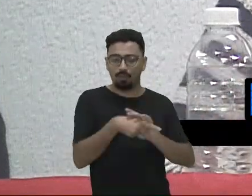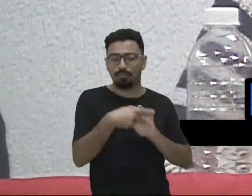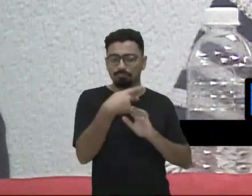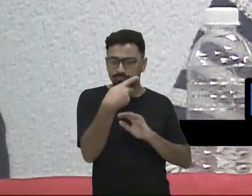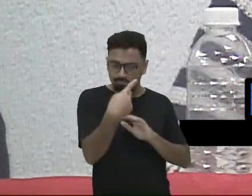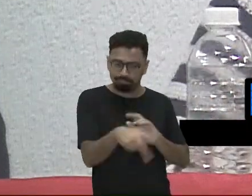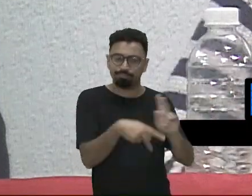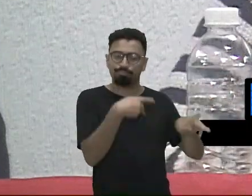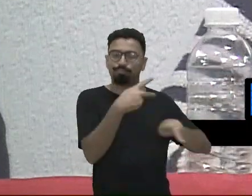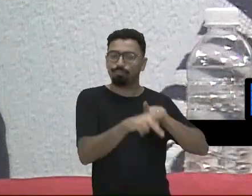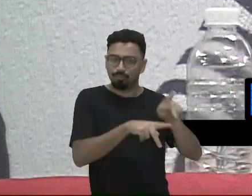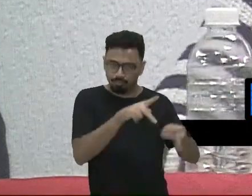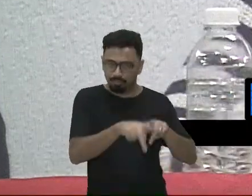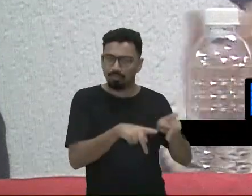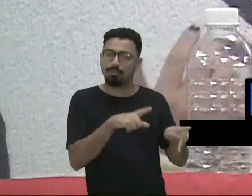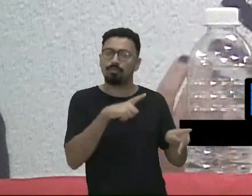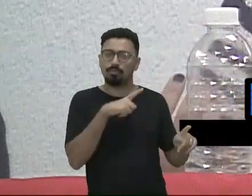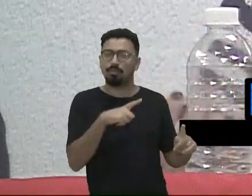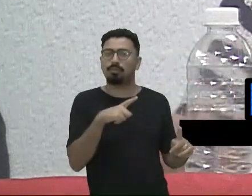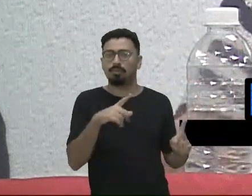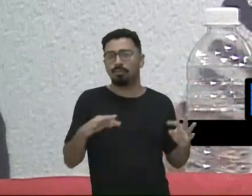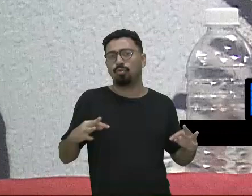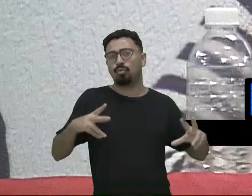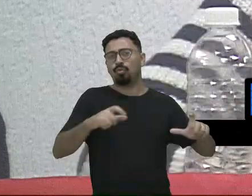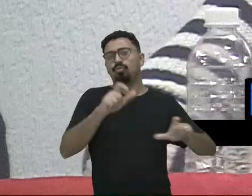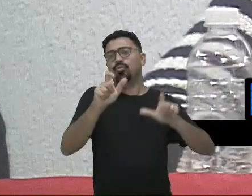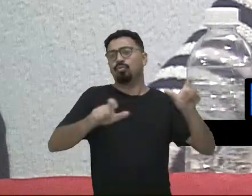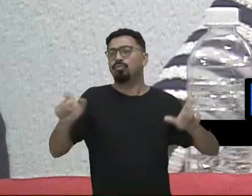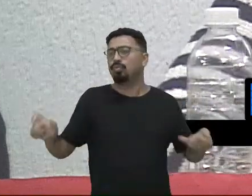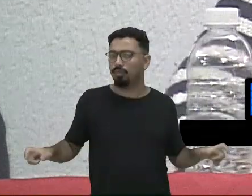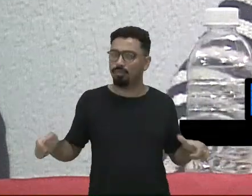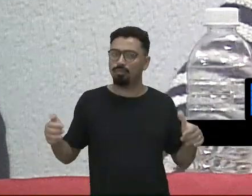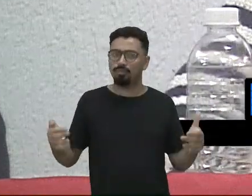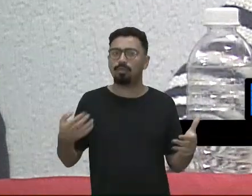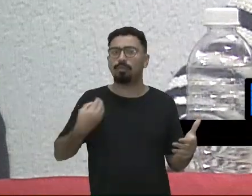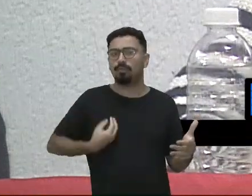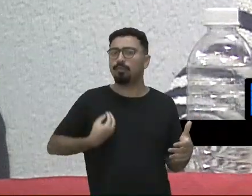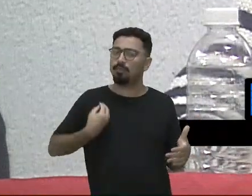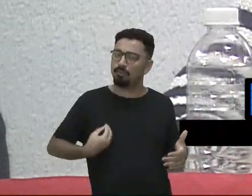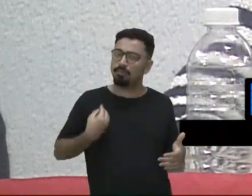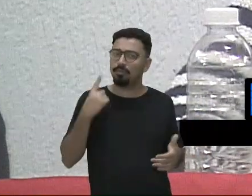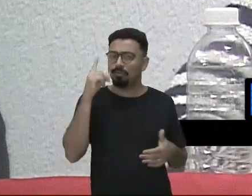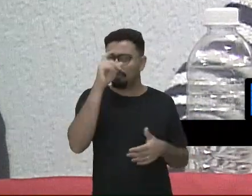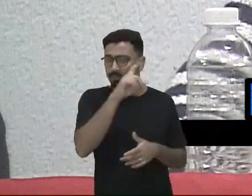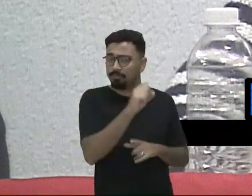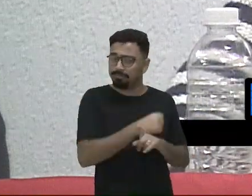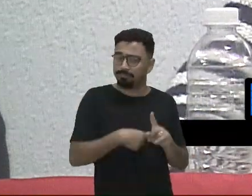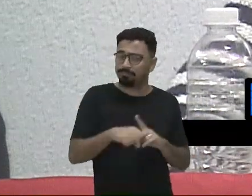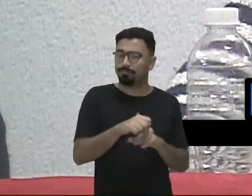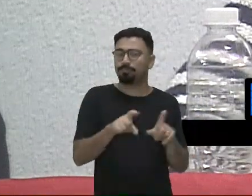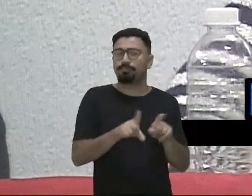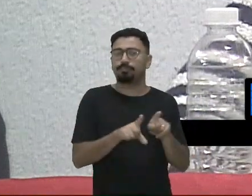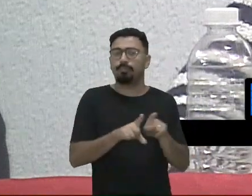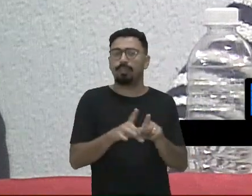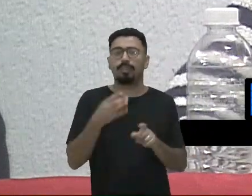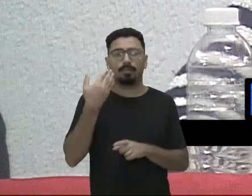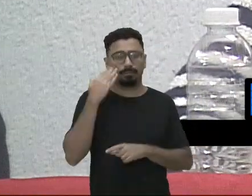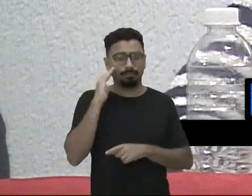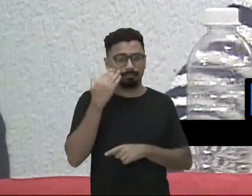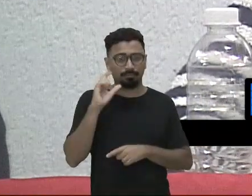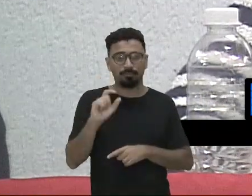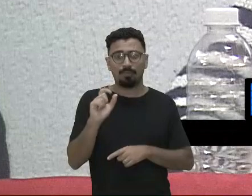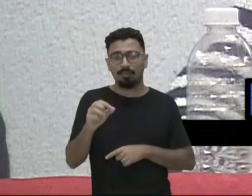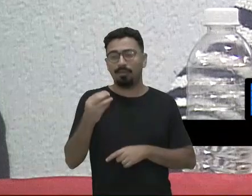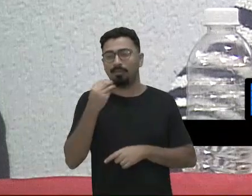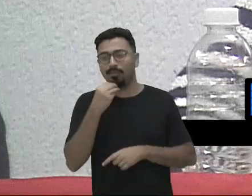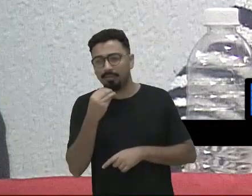né, todos os indivíduos em situação de vulnerabilidade social. E o entendimento da vulnerabilidade